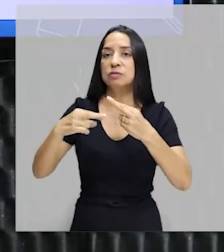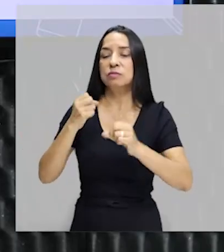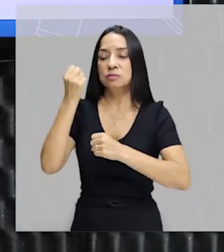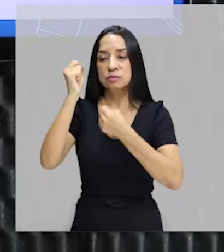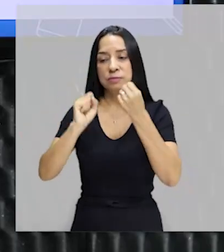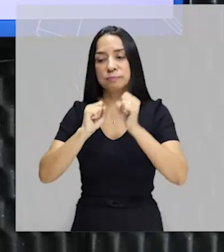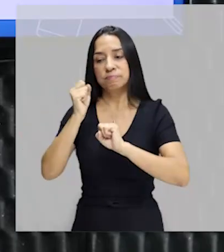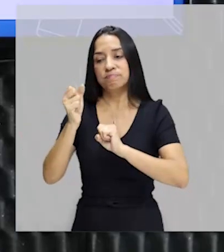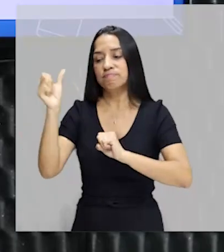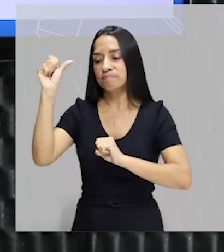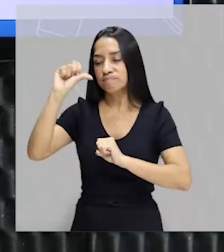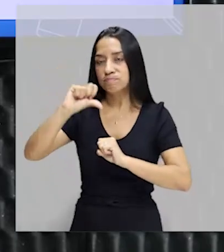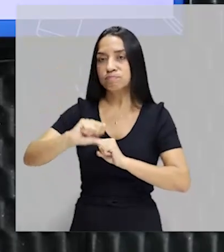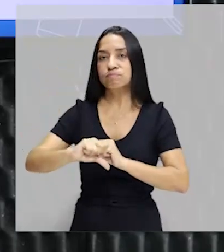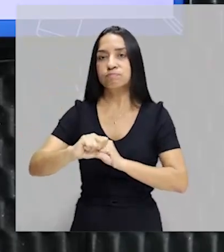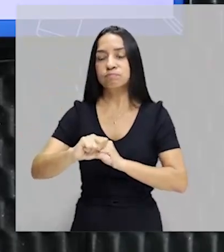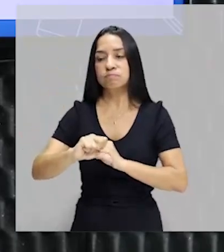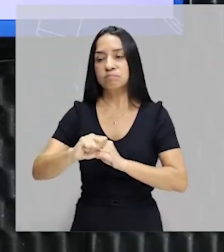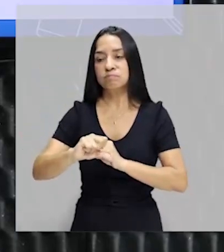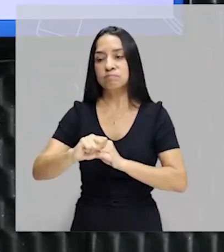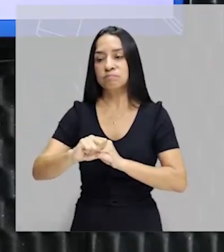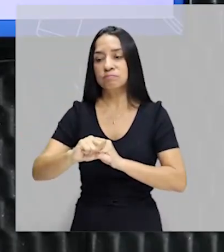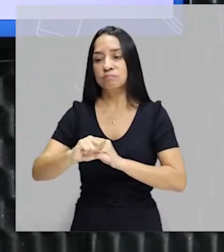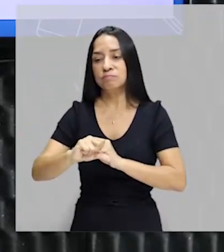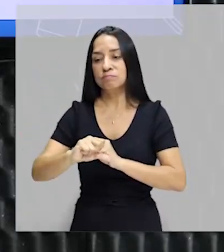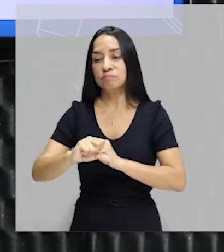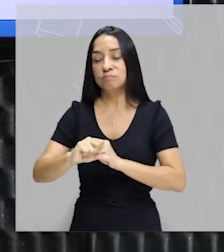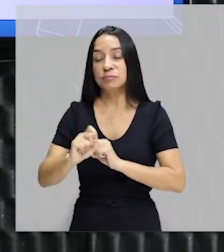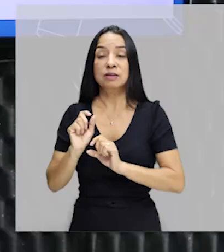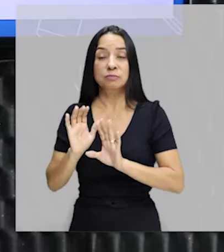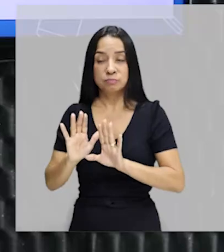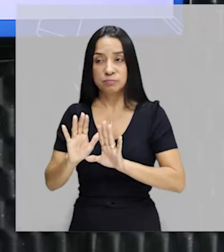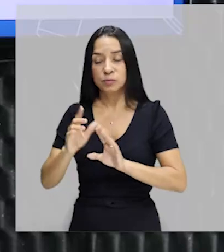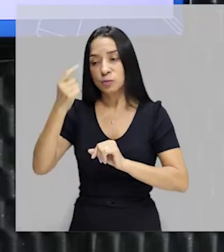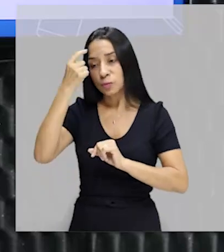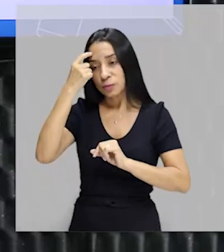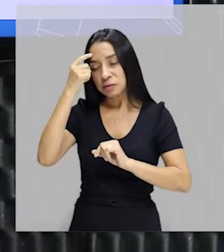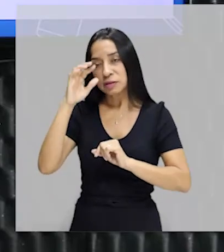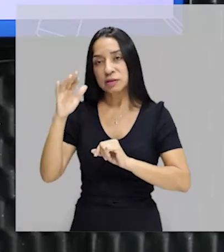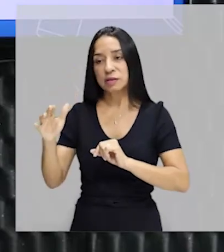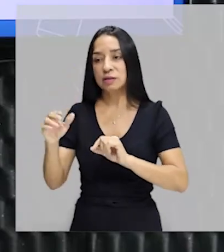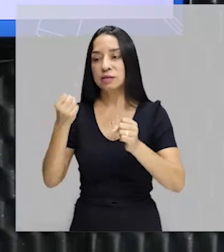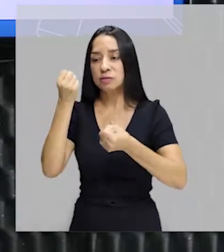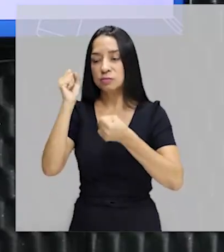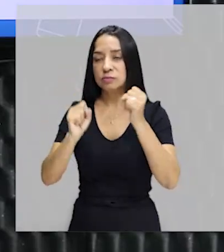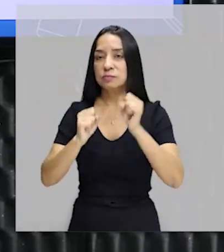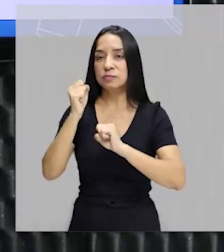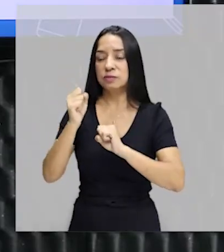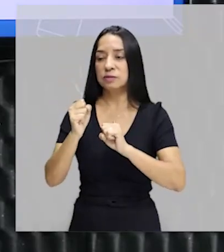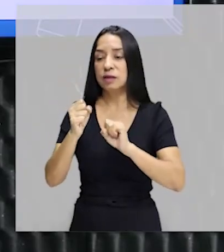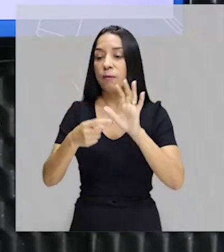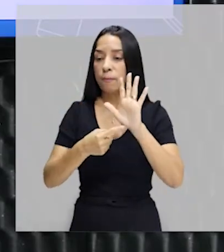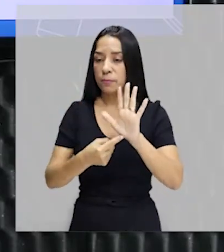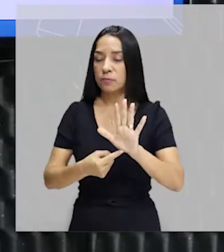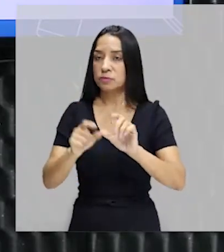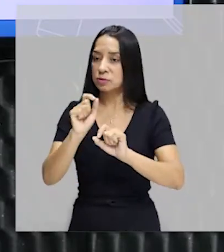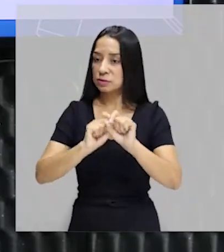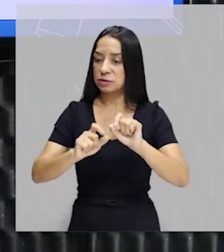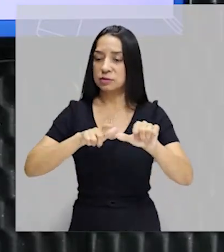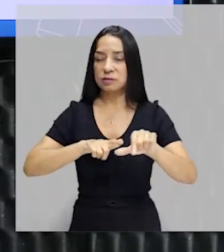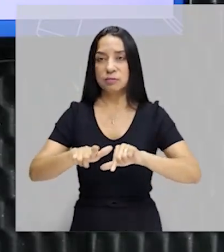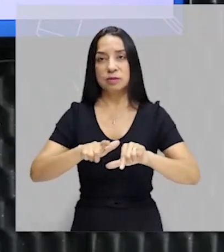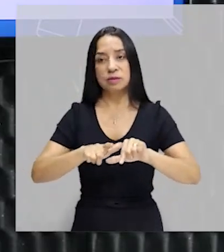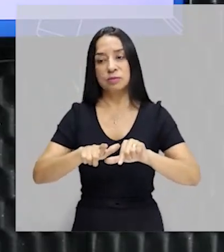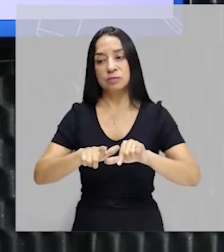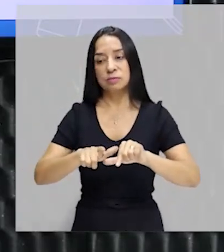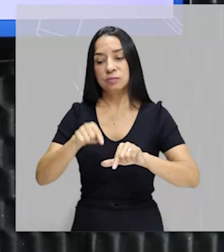extremamente precárias, apesar da ideia que a industrialização está trazendo de que quem é trabalhador, ou